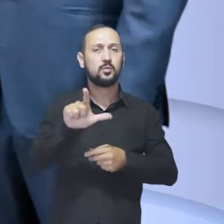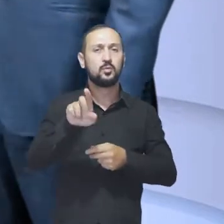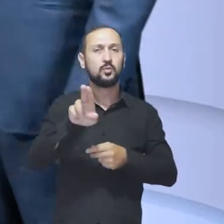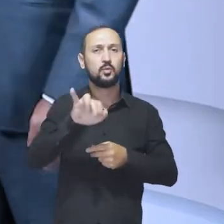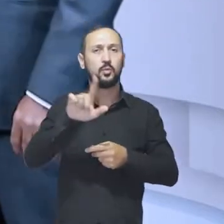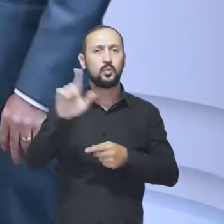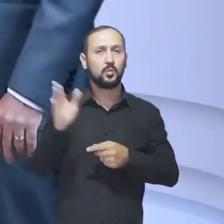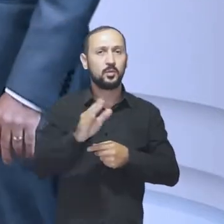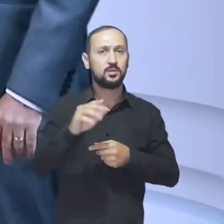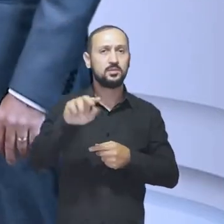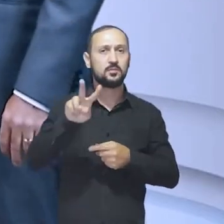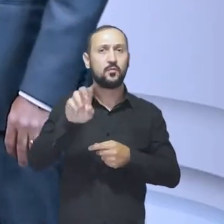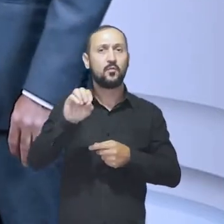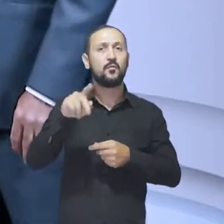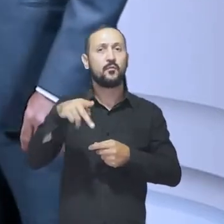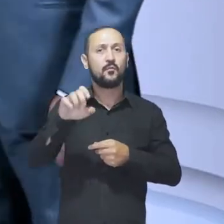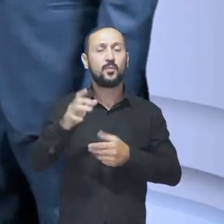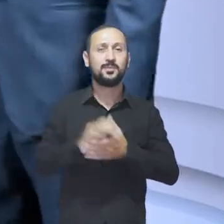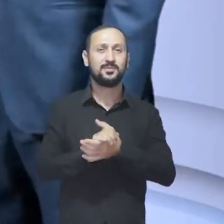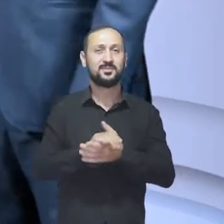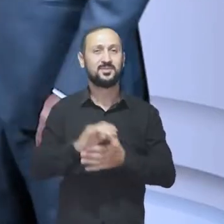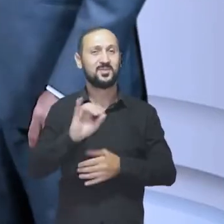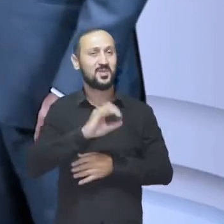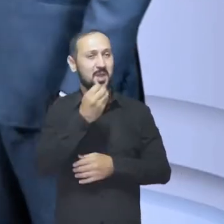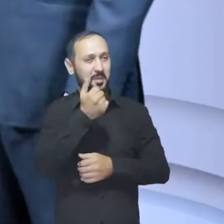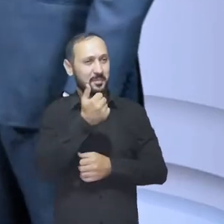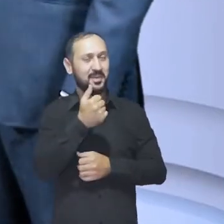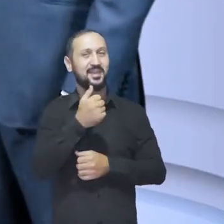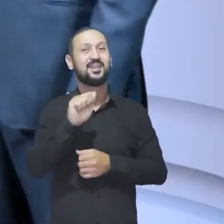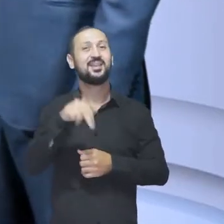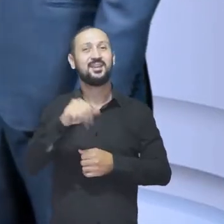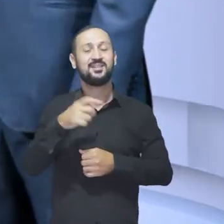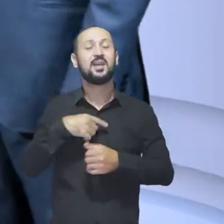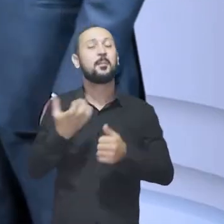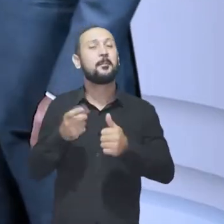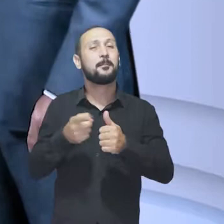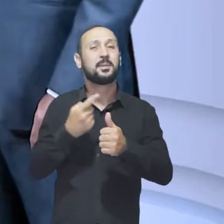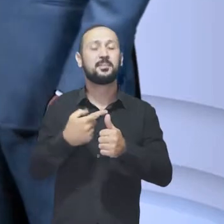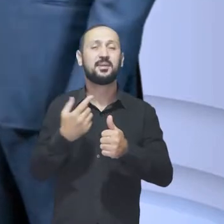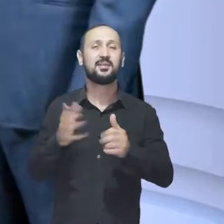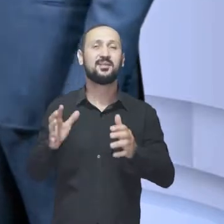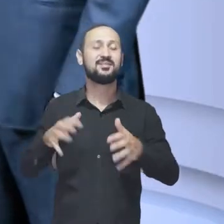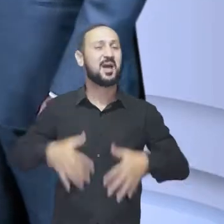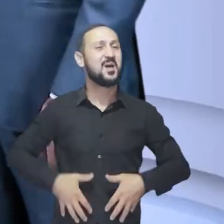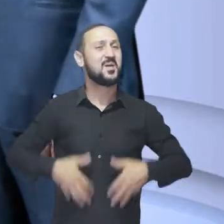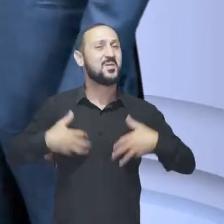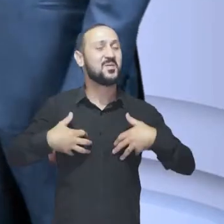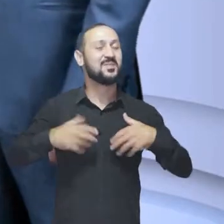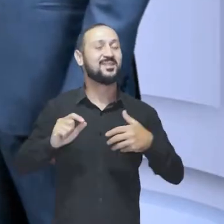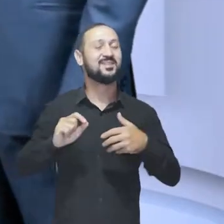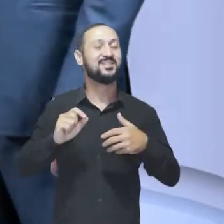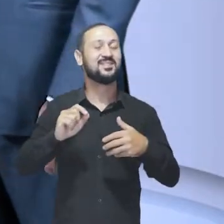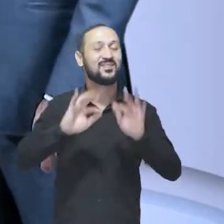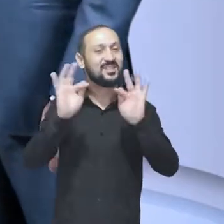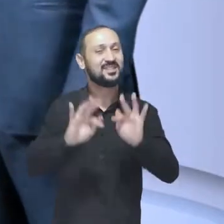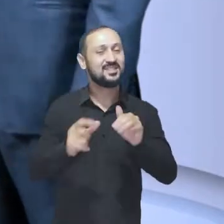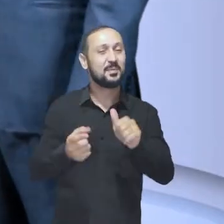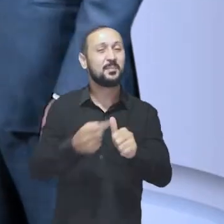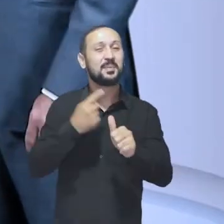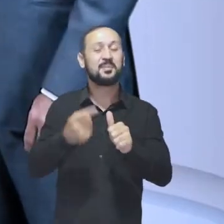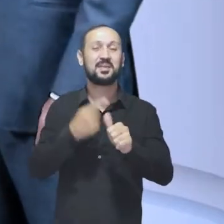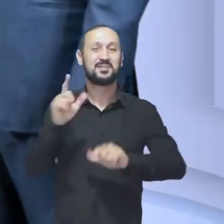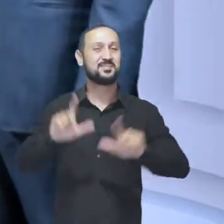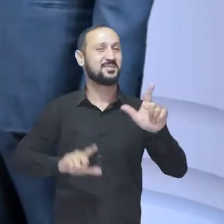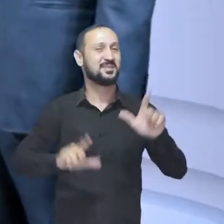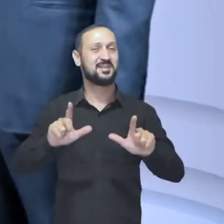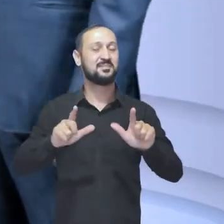Volpi Camargo. Olá, Ana, tudo bem? Tudo bem. Eu queria, em primeiro lugar, dizer da honra e da alegria de participar desse primeiro programa e de a